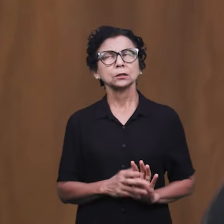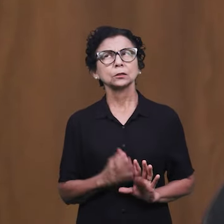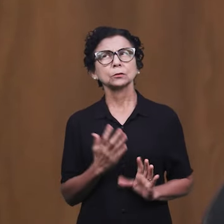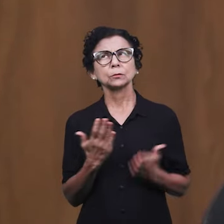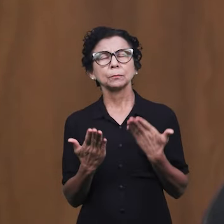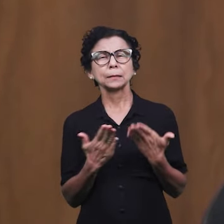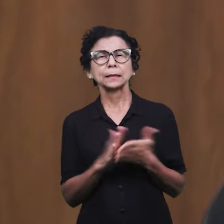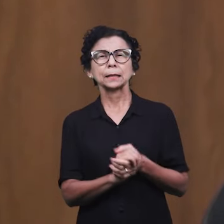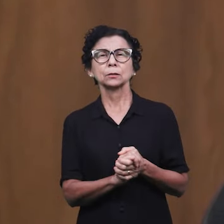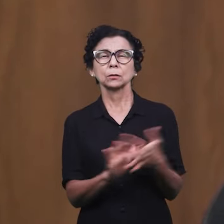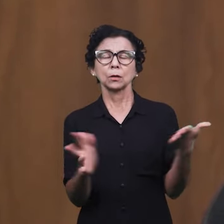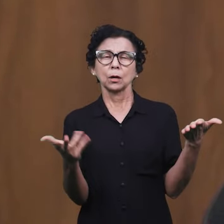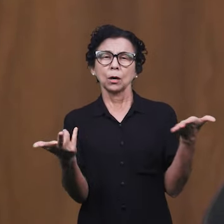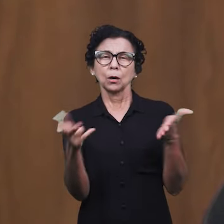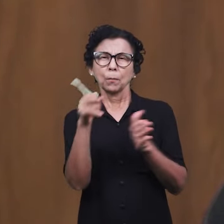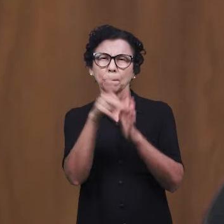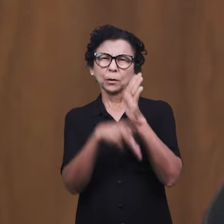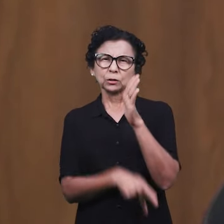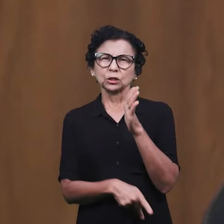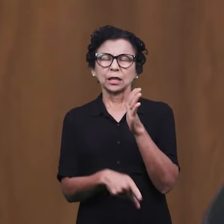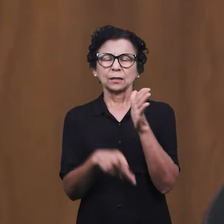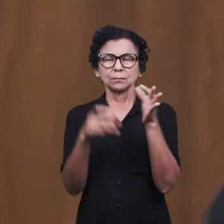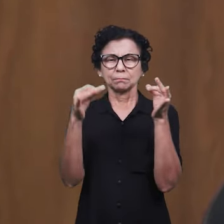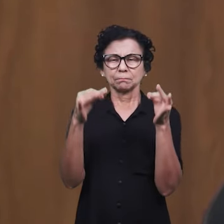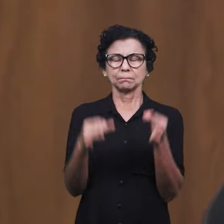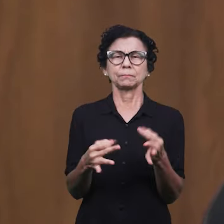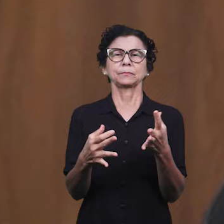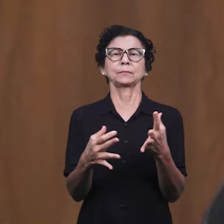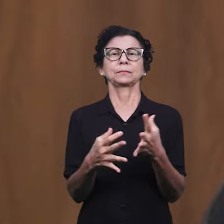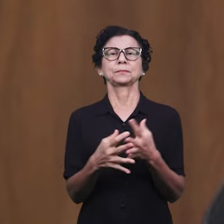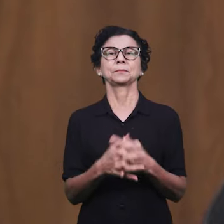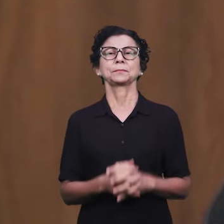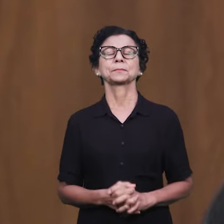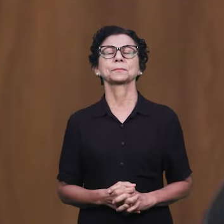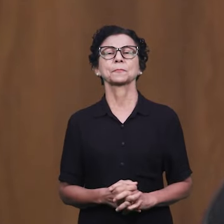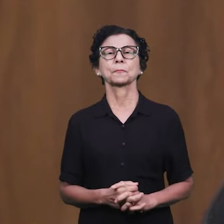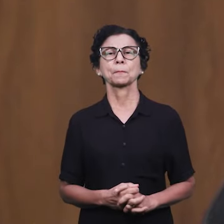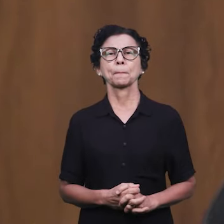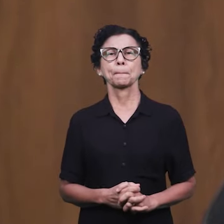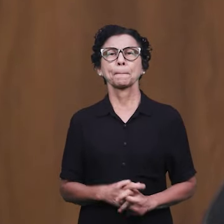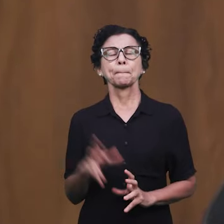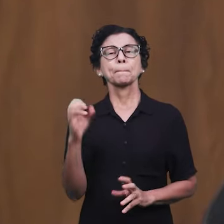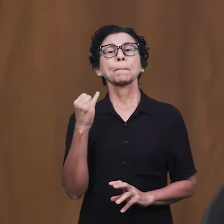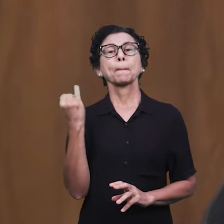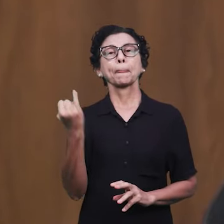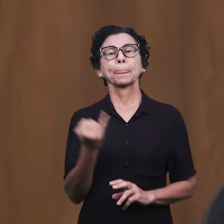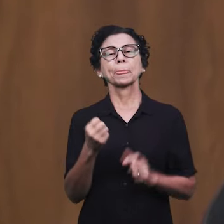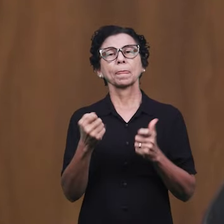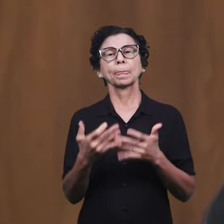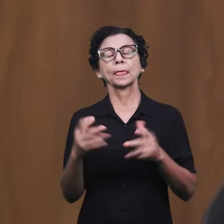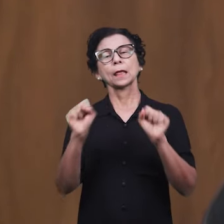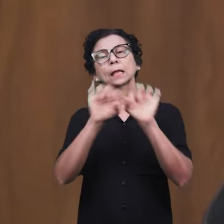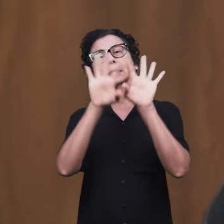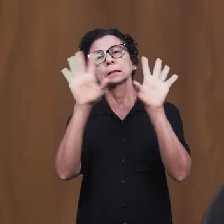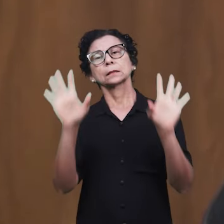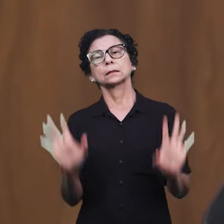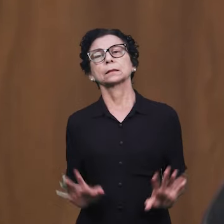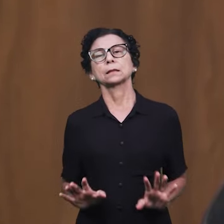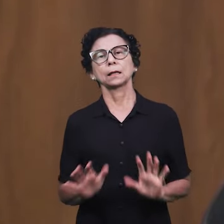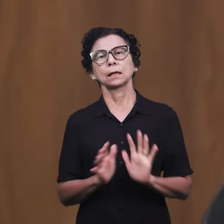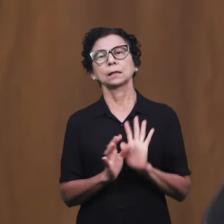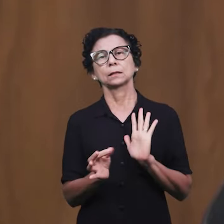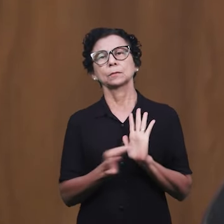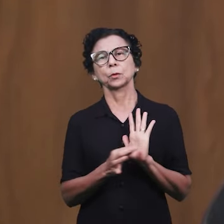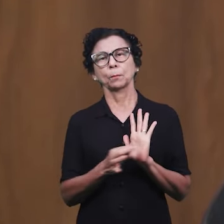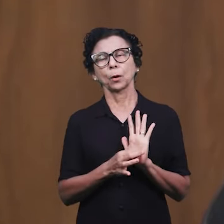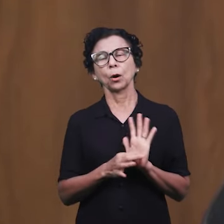teria sido capaz de arquitetar tudo isso. Então, é importante deixar claro que a proposta do